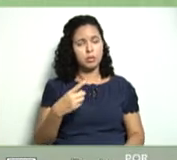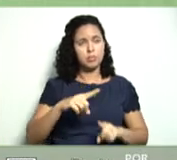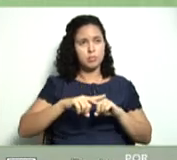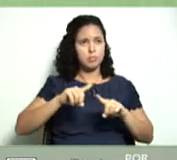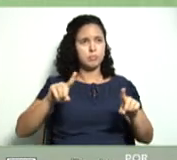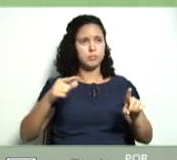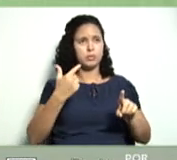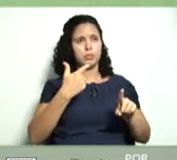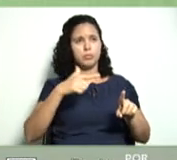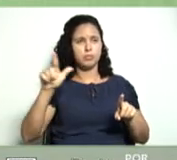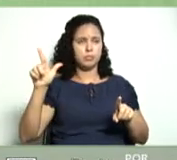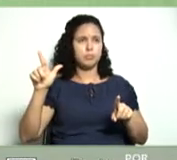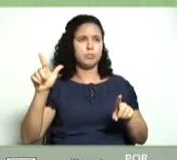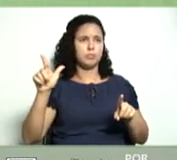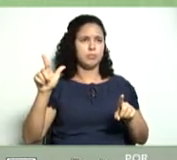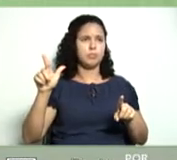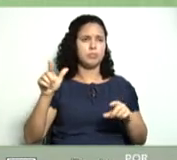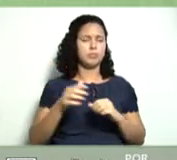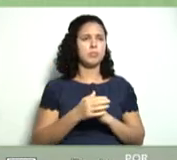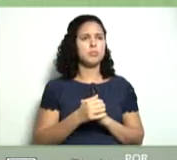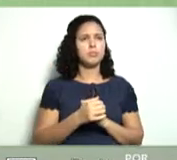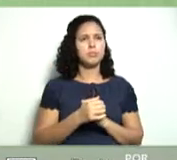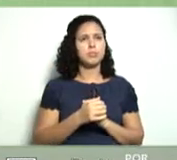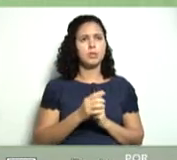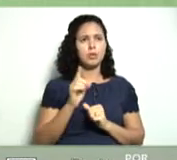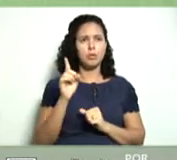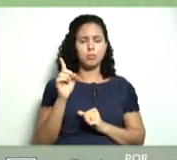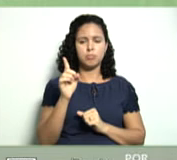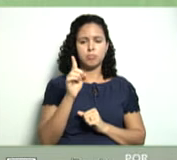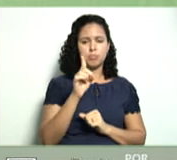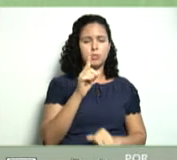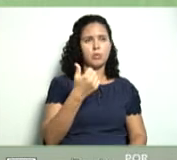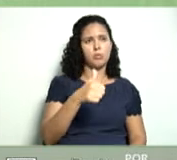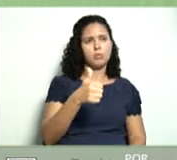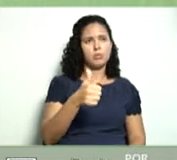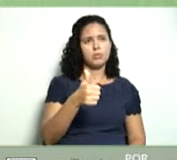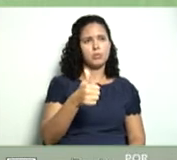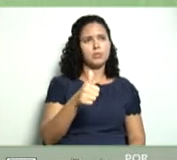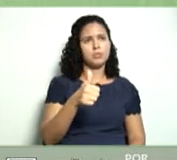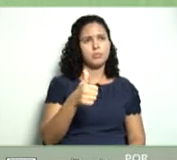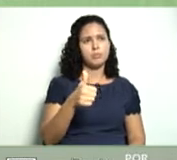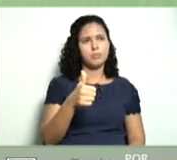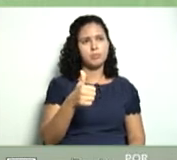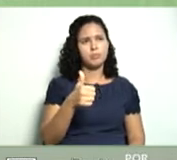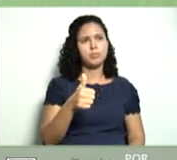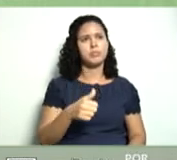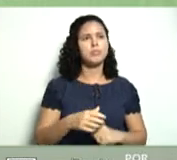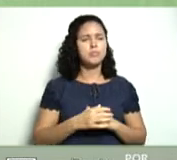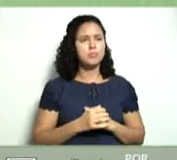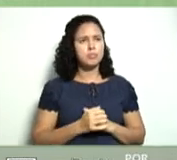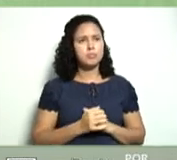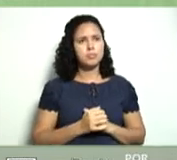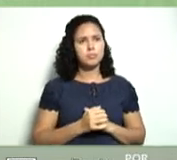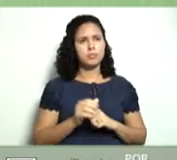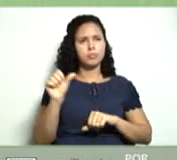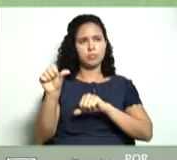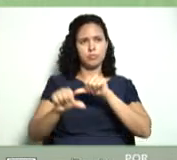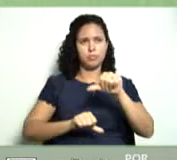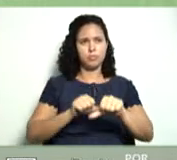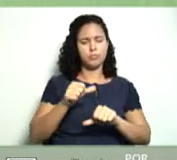outro espaço quer usar o tamanho 11 pode ser feito pode mas você vai ter que alterar aqui também